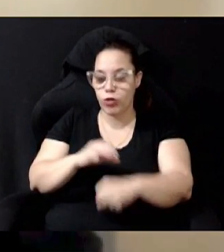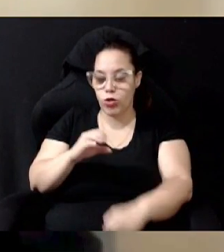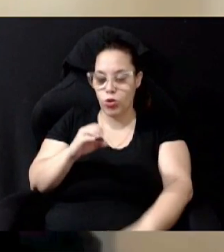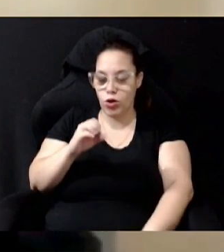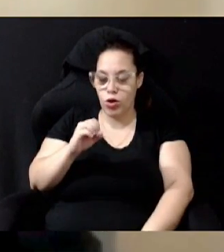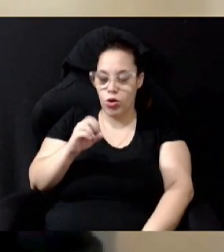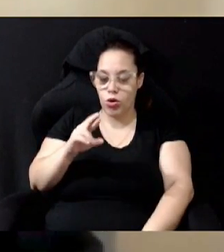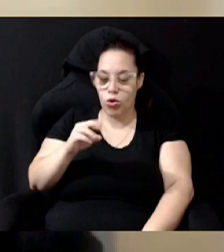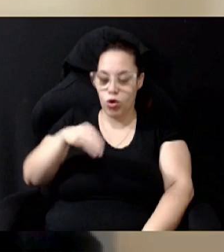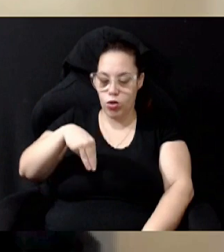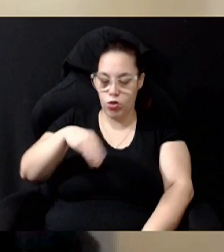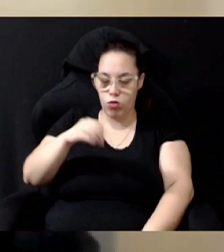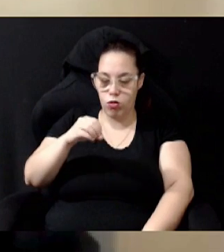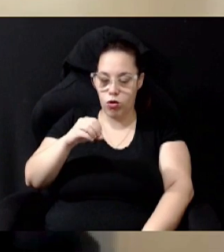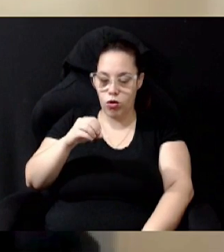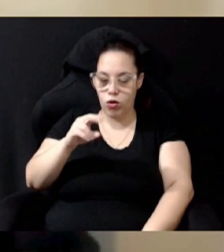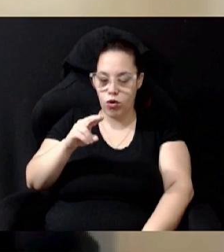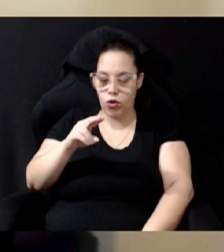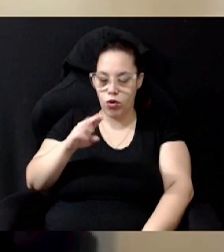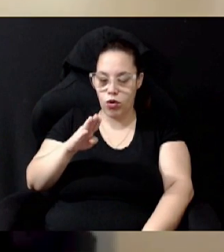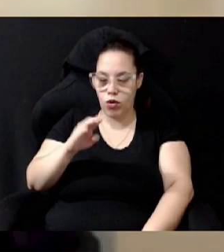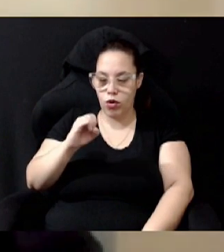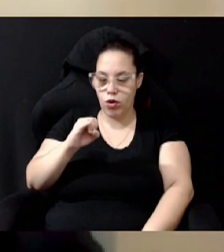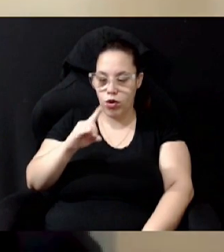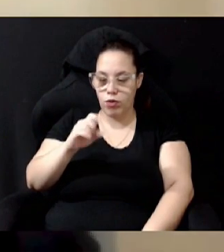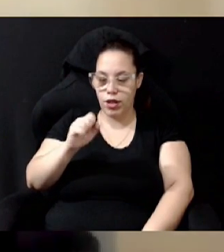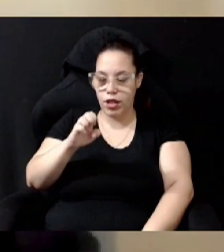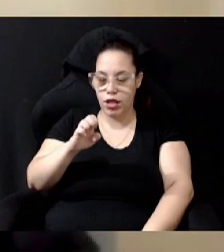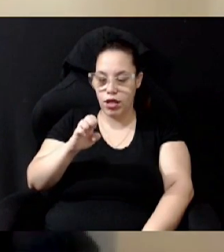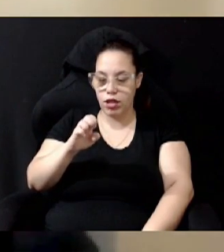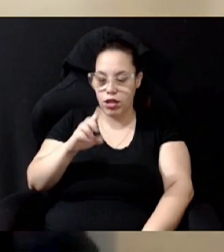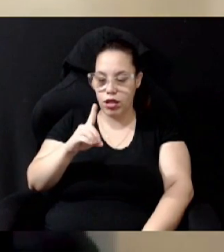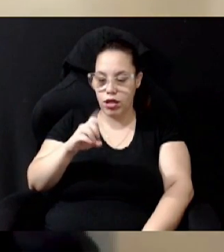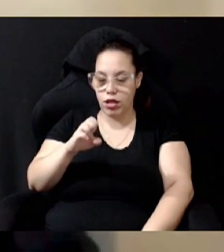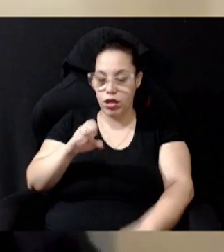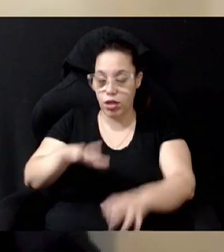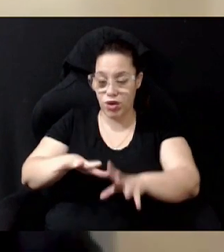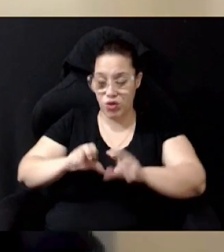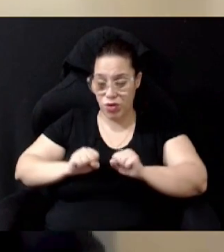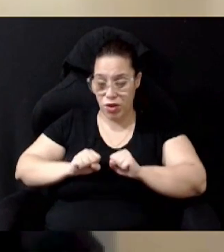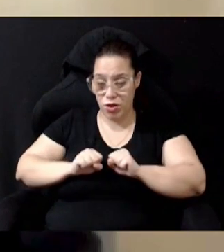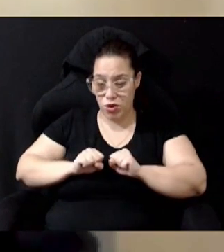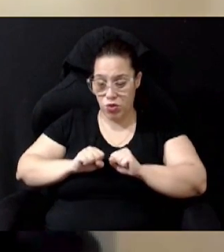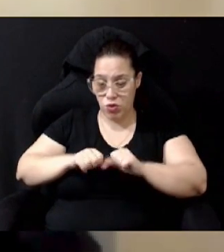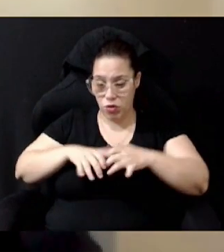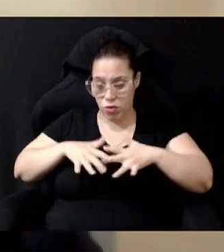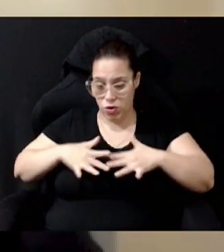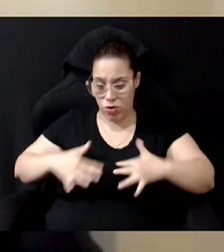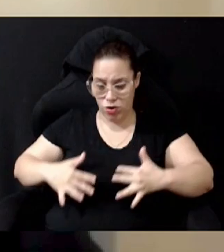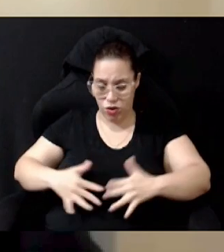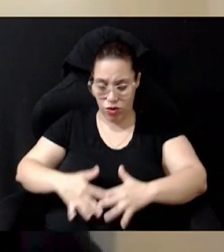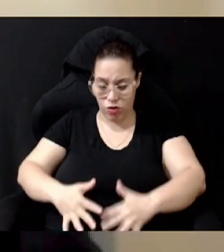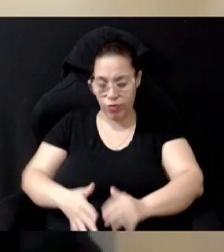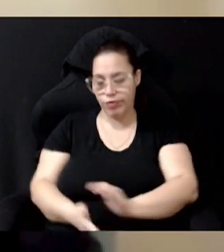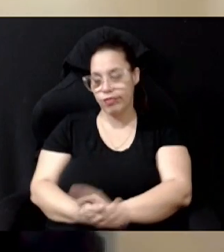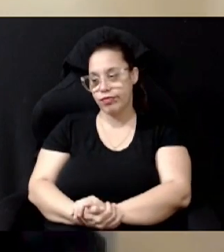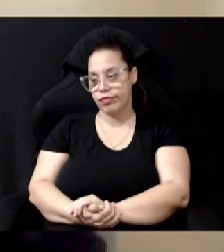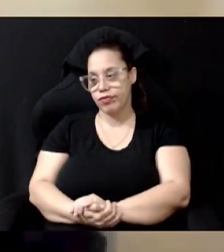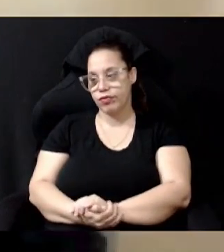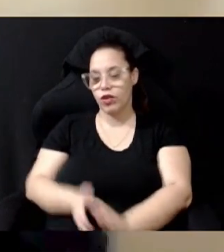que existe um processo inflamatório no organismo, em algumas doenças